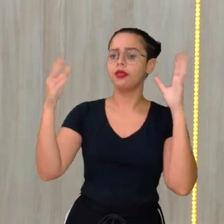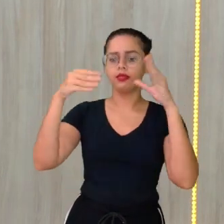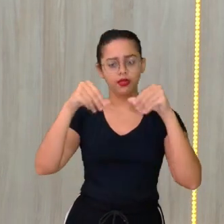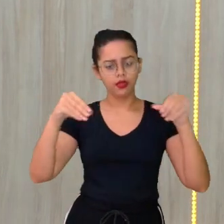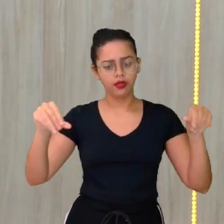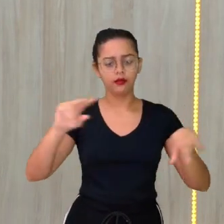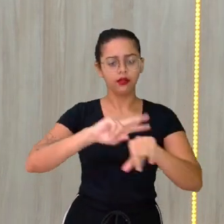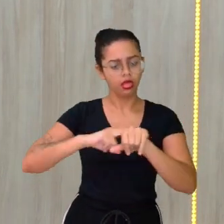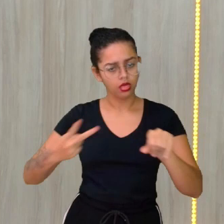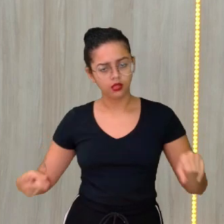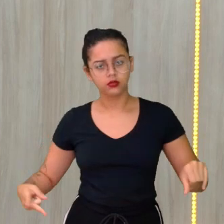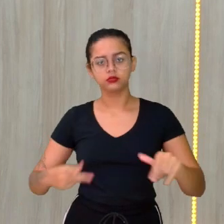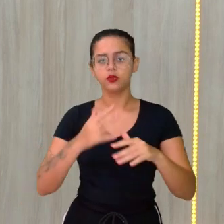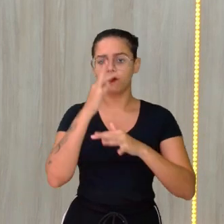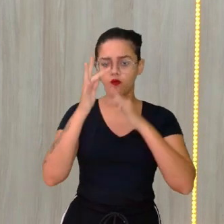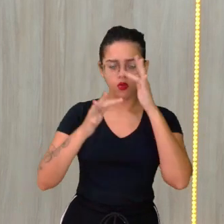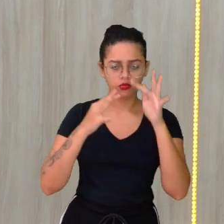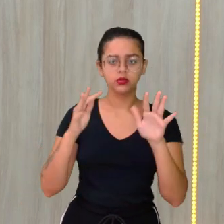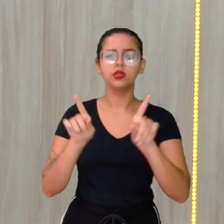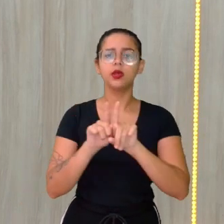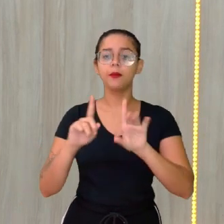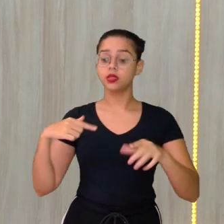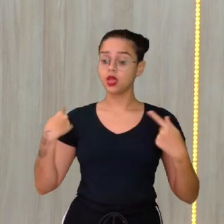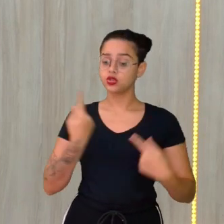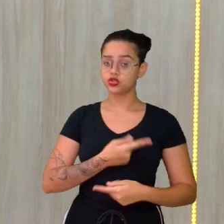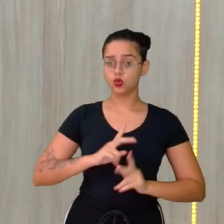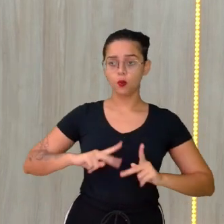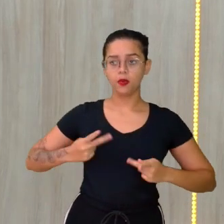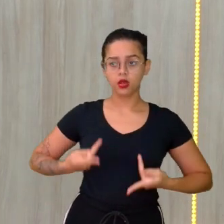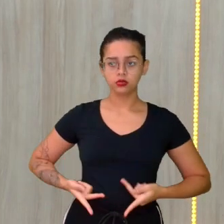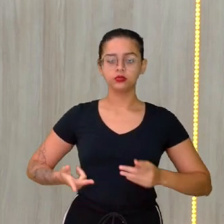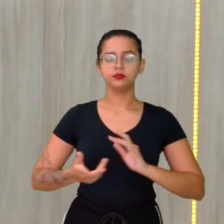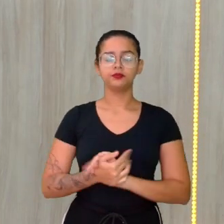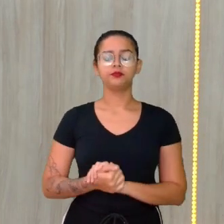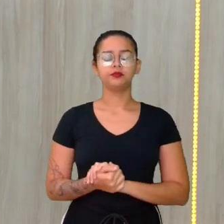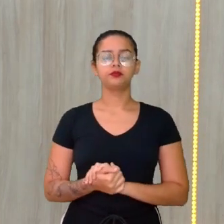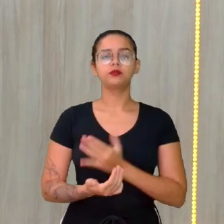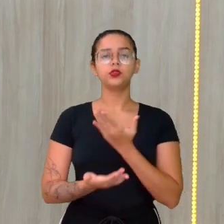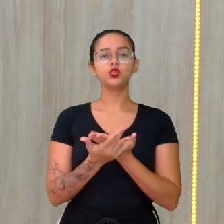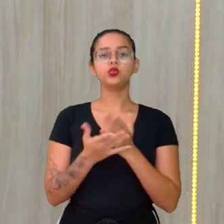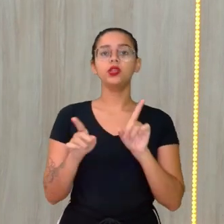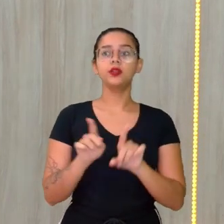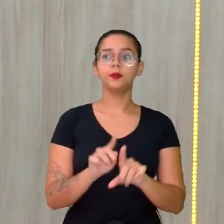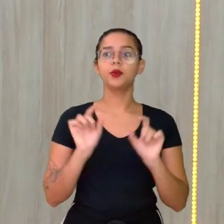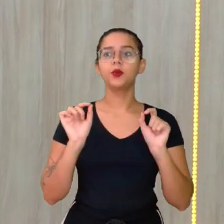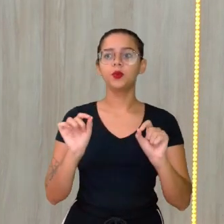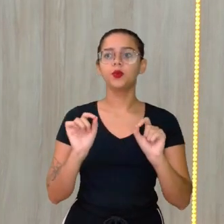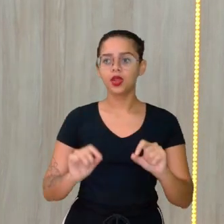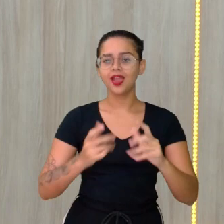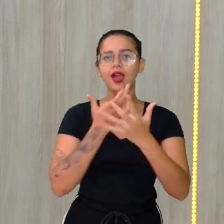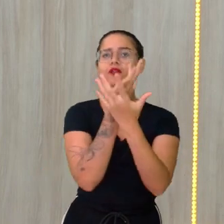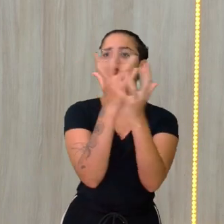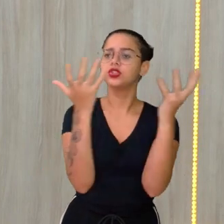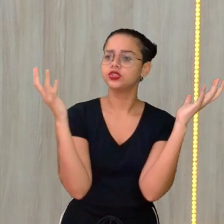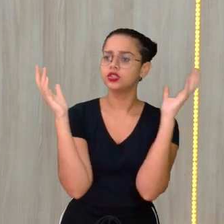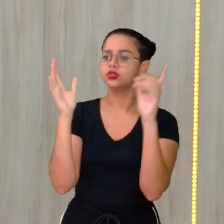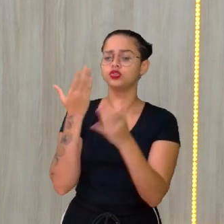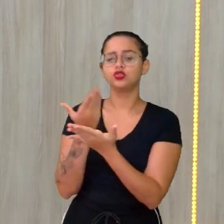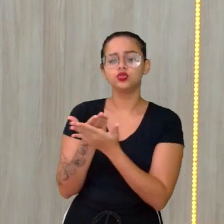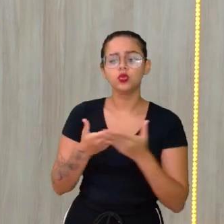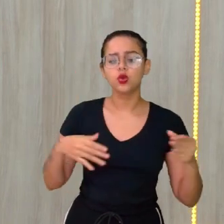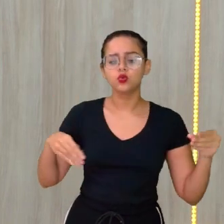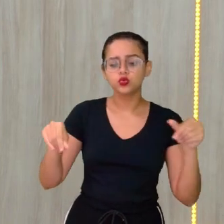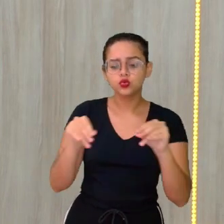na vegetação e também em nós humanos. Né. A gente estuda também, como eu falei, a vegetação, vai estudar o